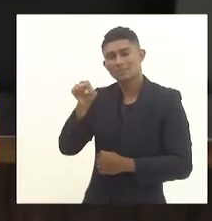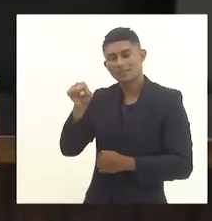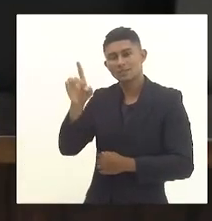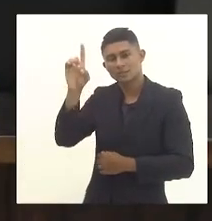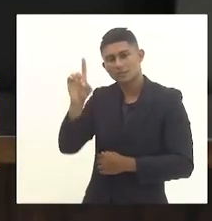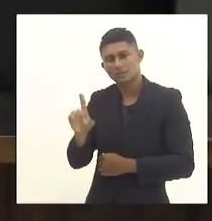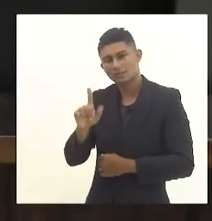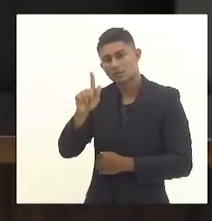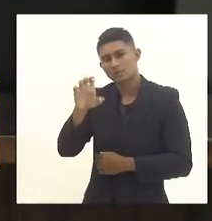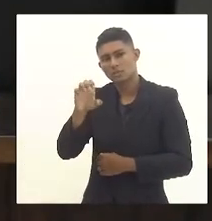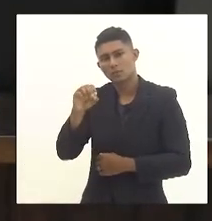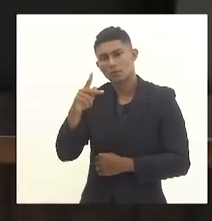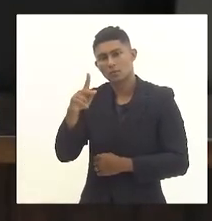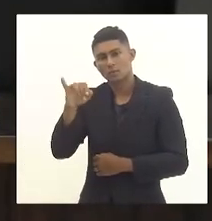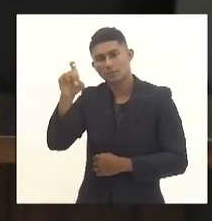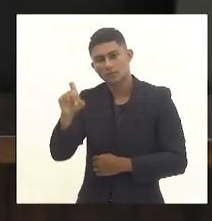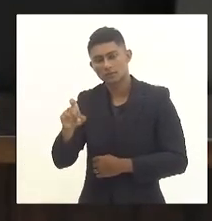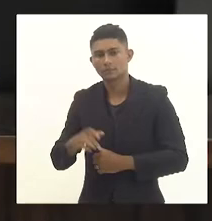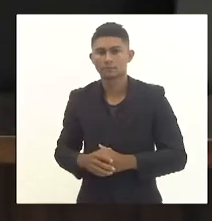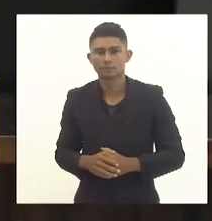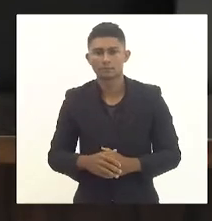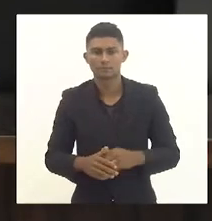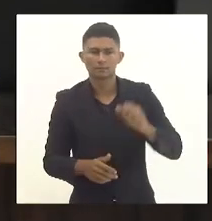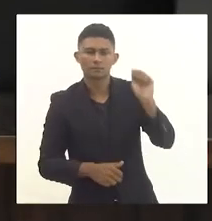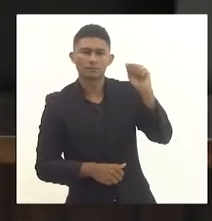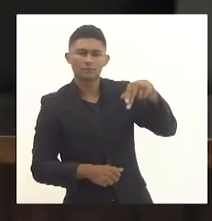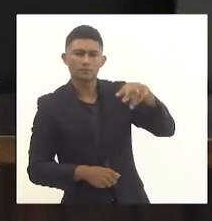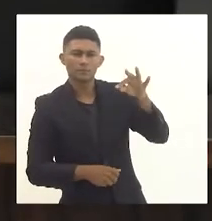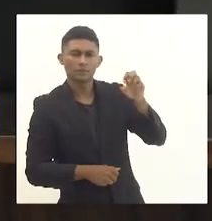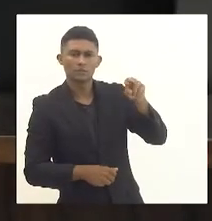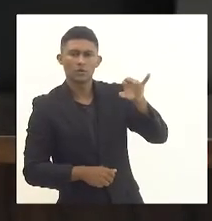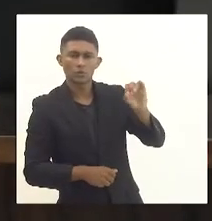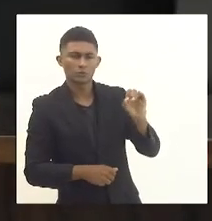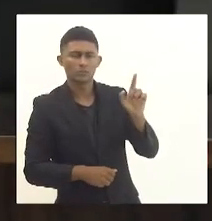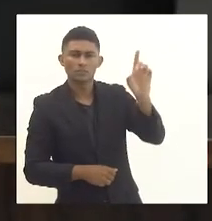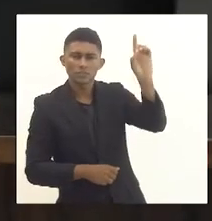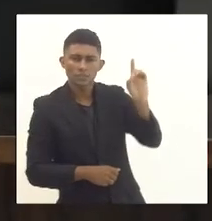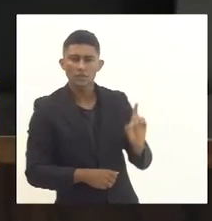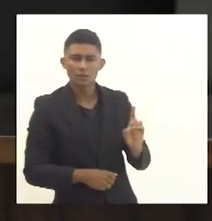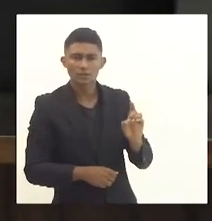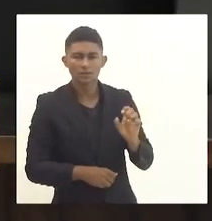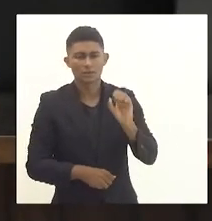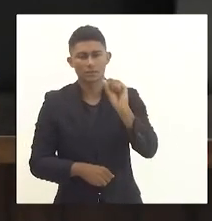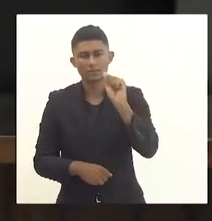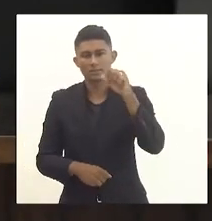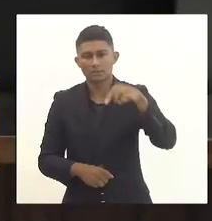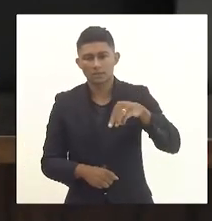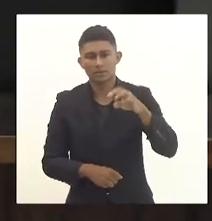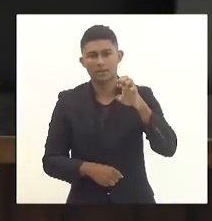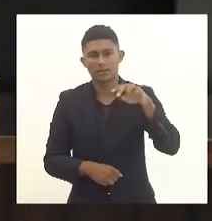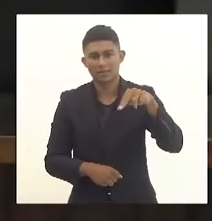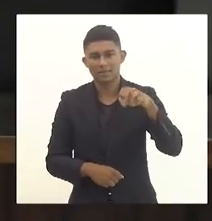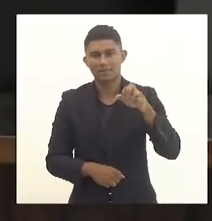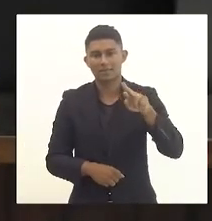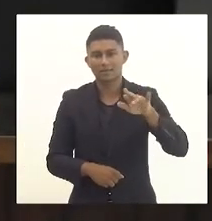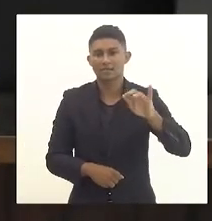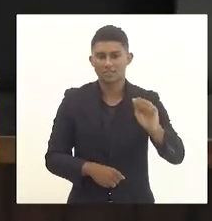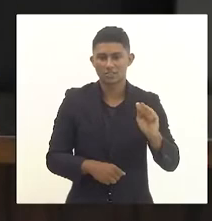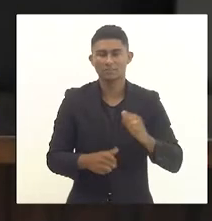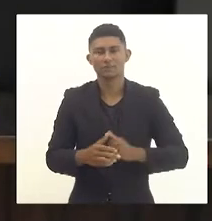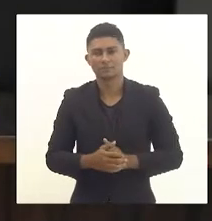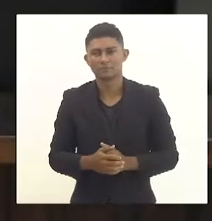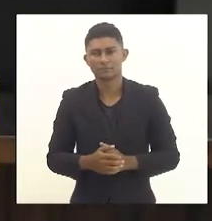Antônio Massa Okamura, diretor da Sun Energy. Felipe Garcia, diretor de marketing da